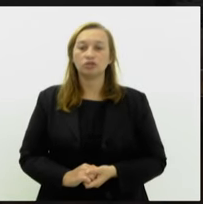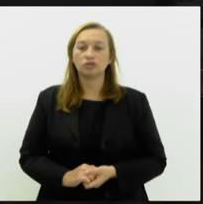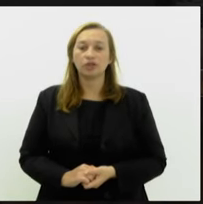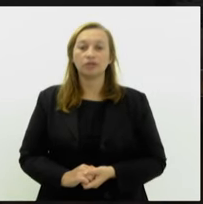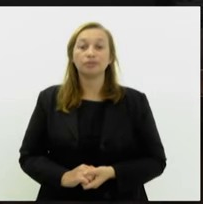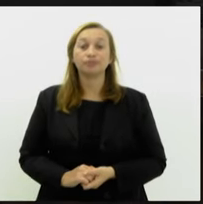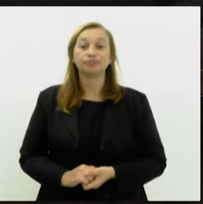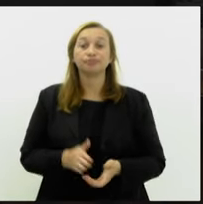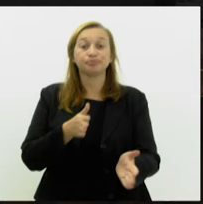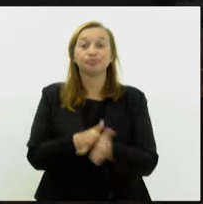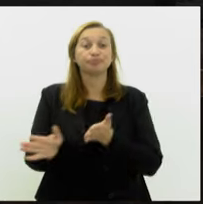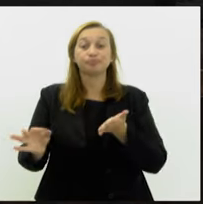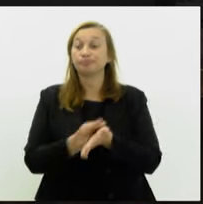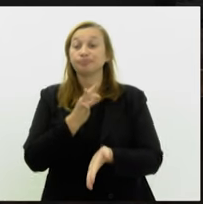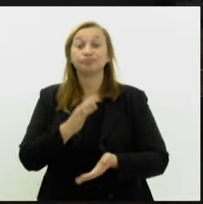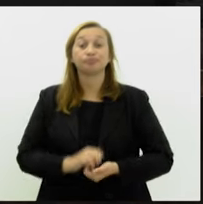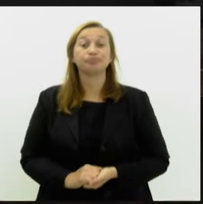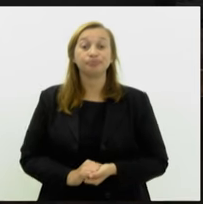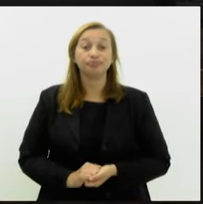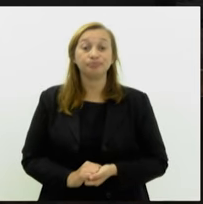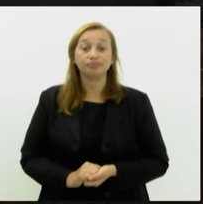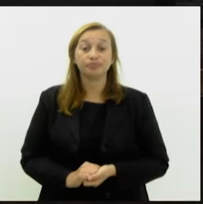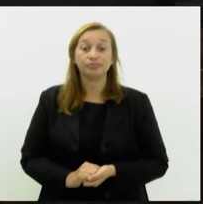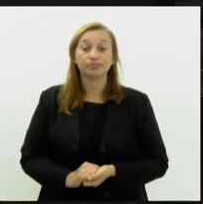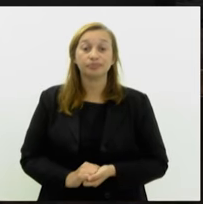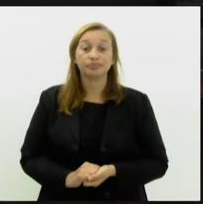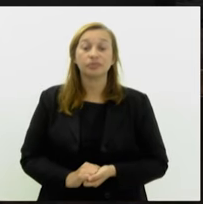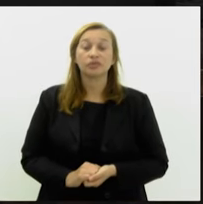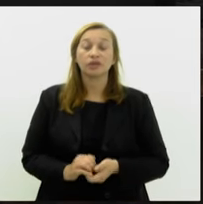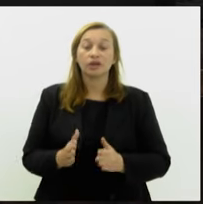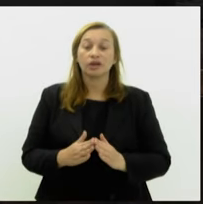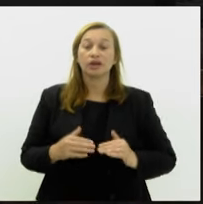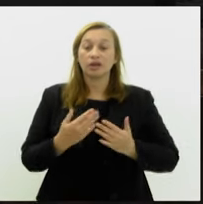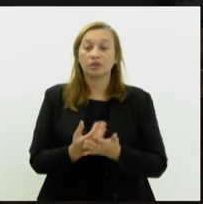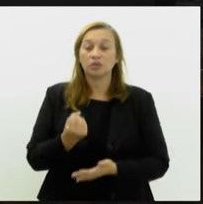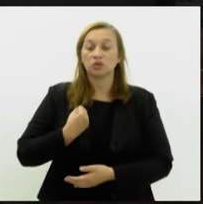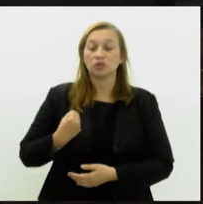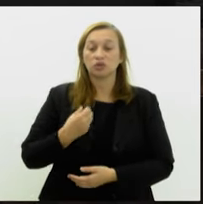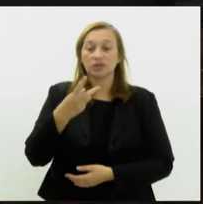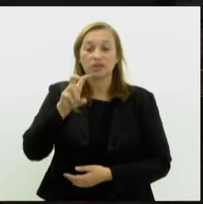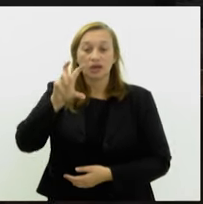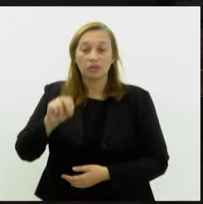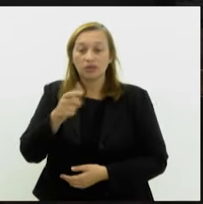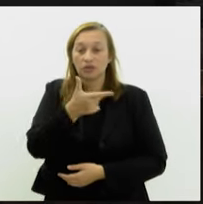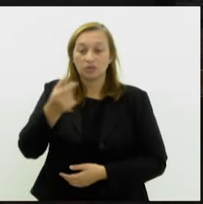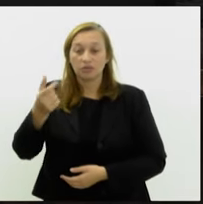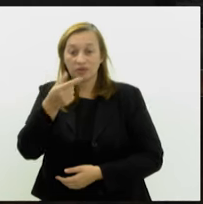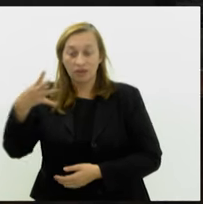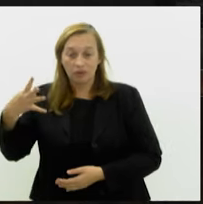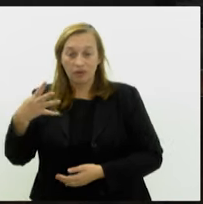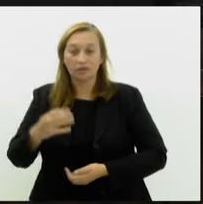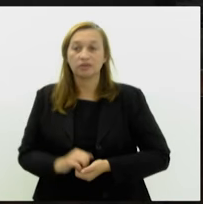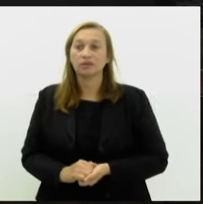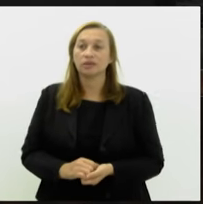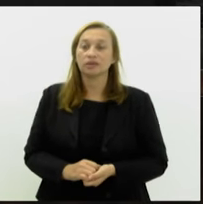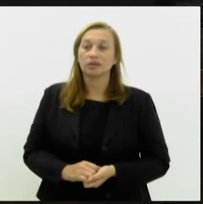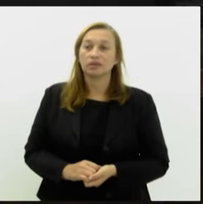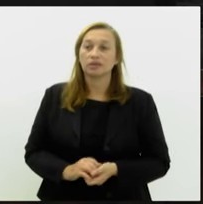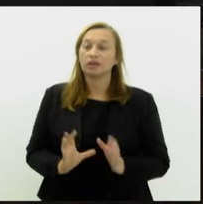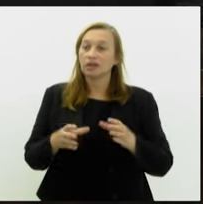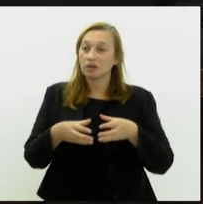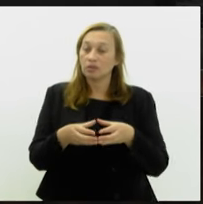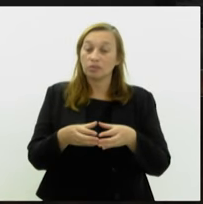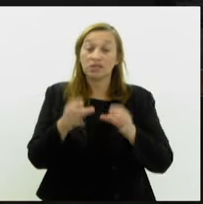Aprovado, vai a publicação. Anuncio o requerimento número 50 de 2024, de autoria da